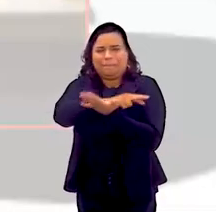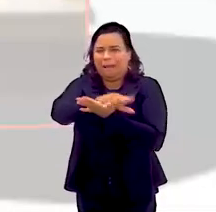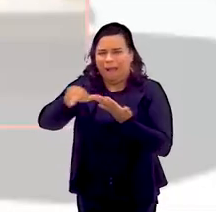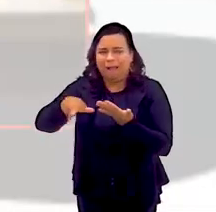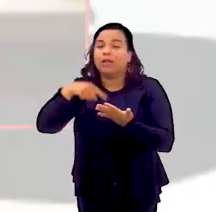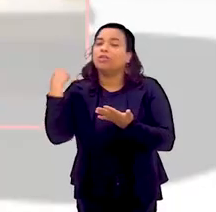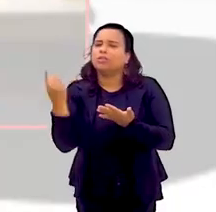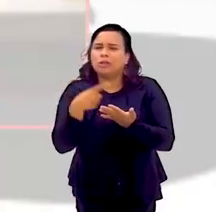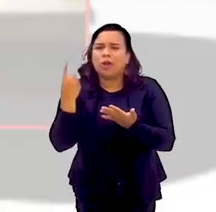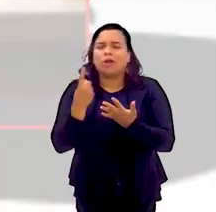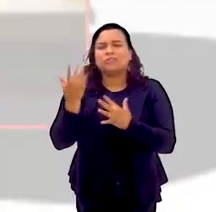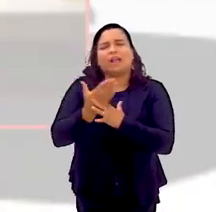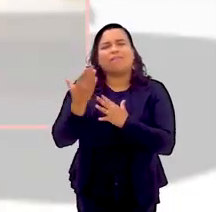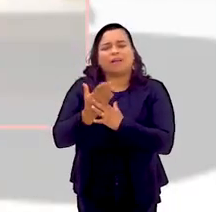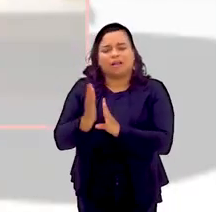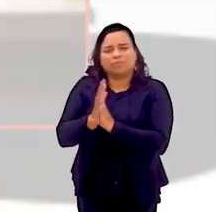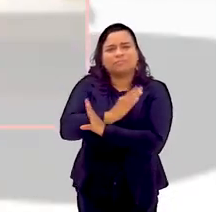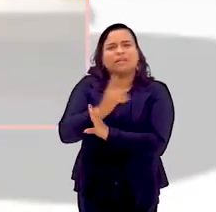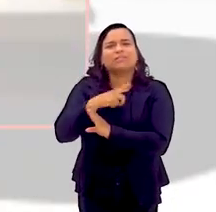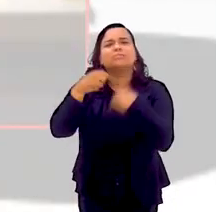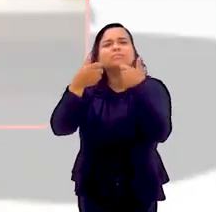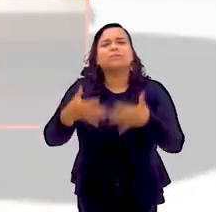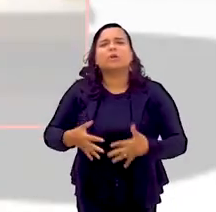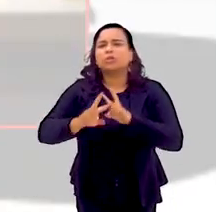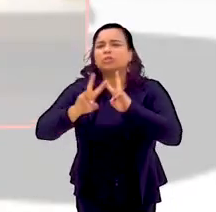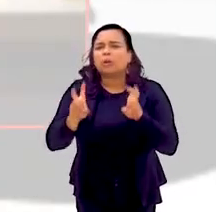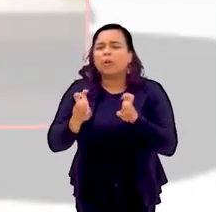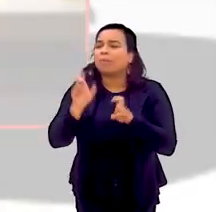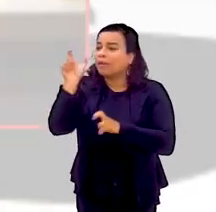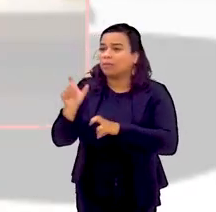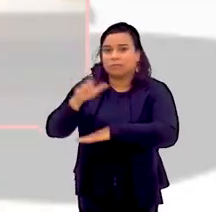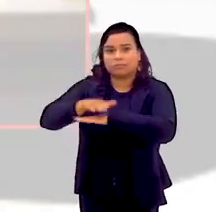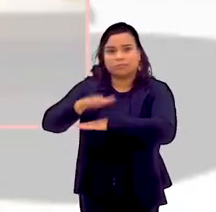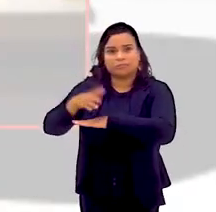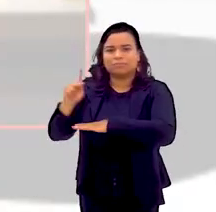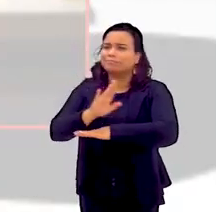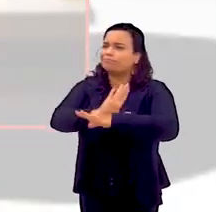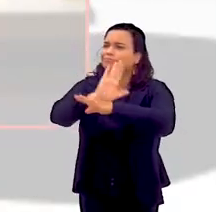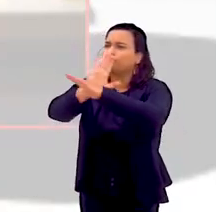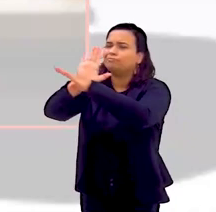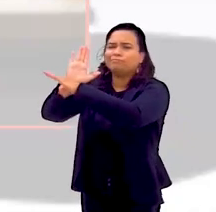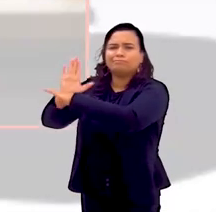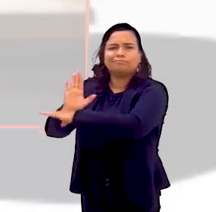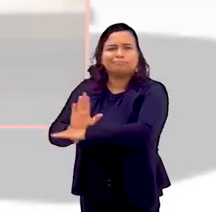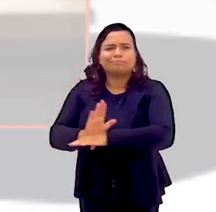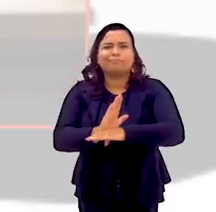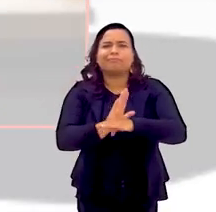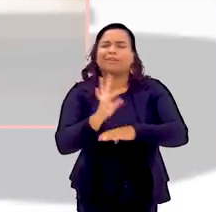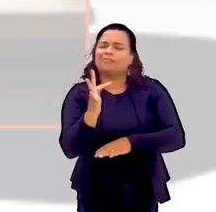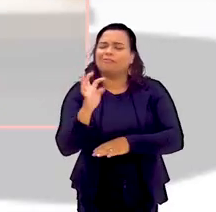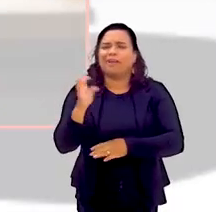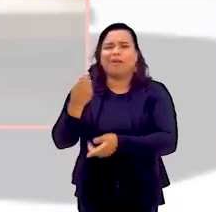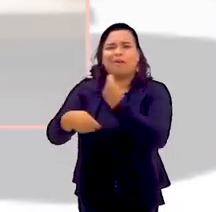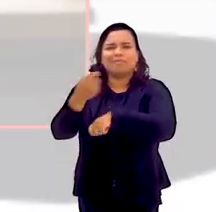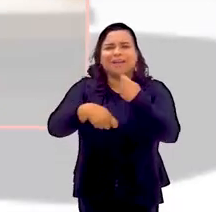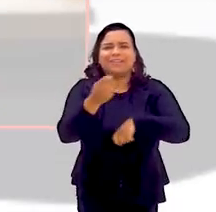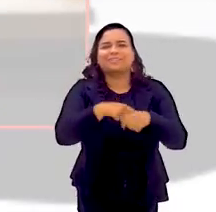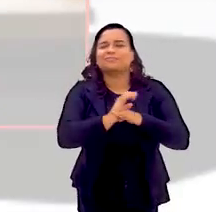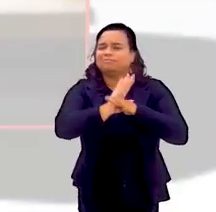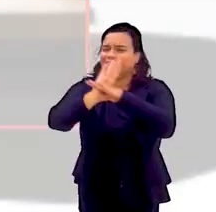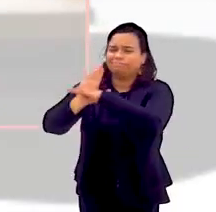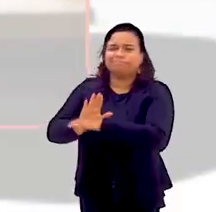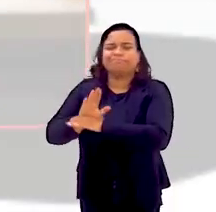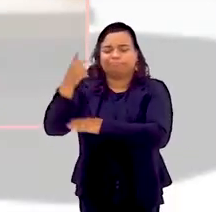intervalo justamente falando dessa contribuição imensa que a Ficomércio tem